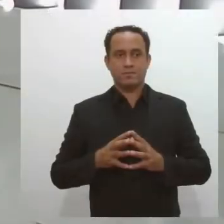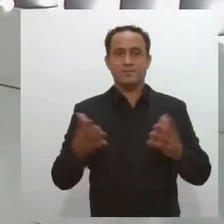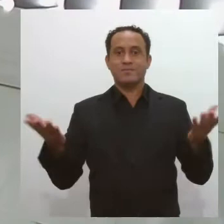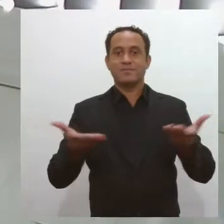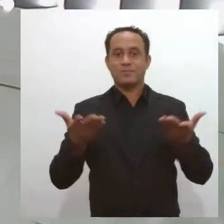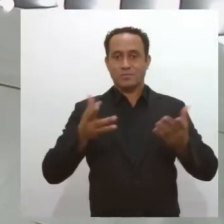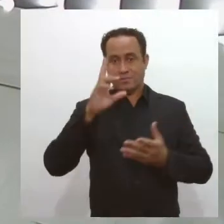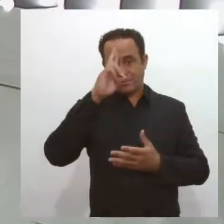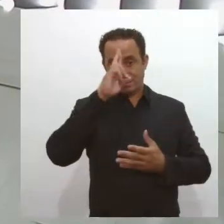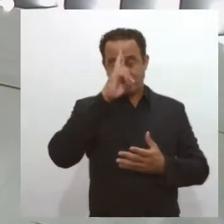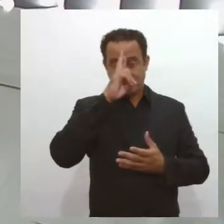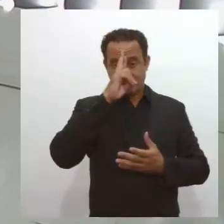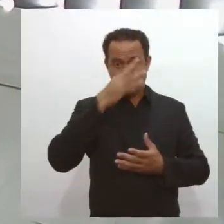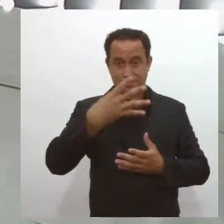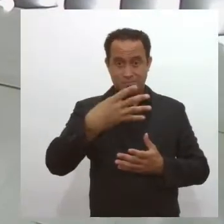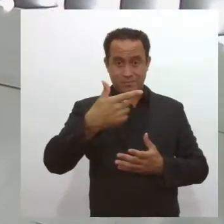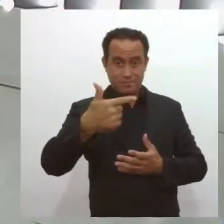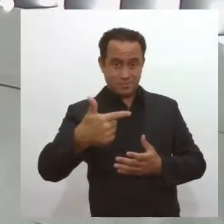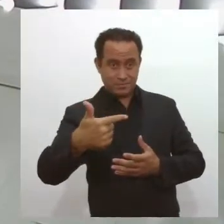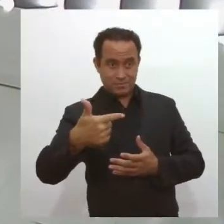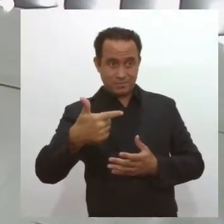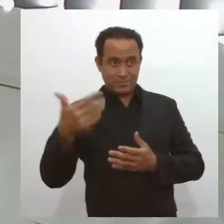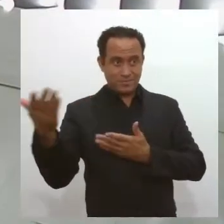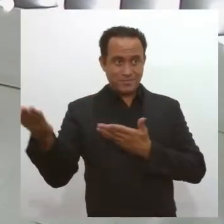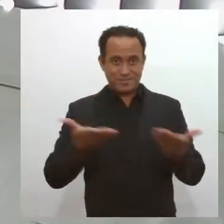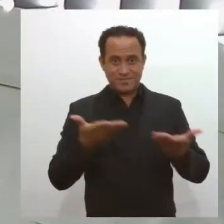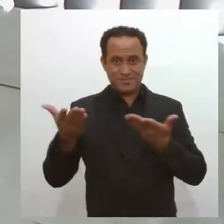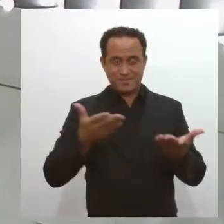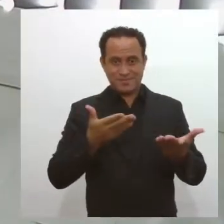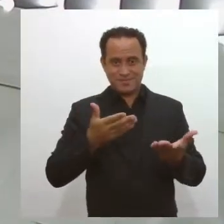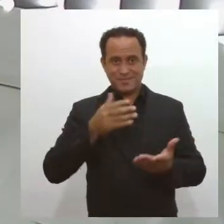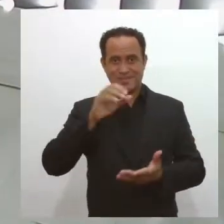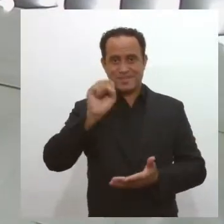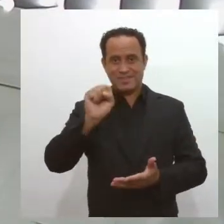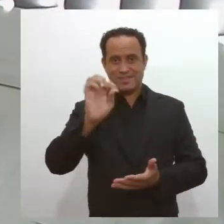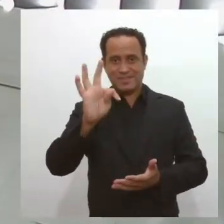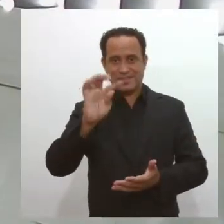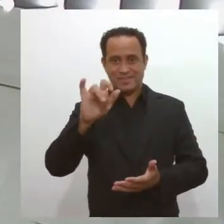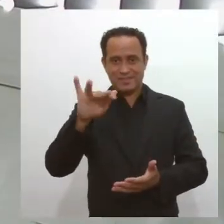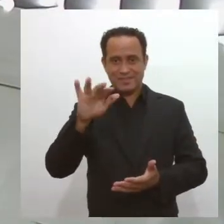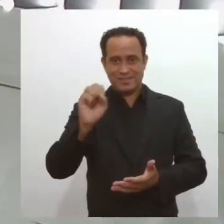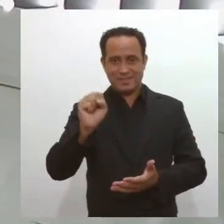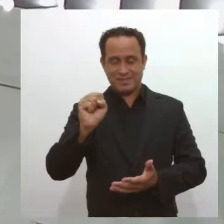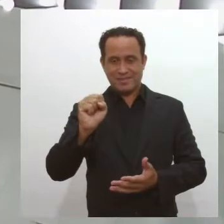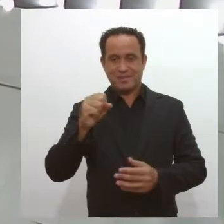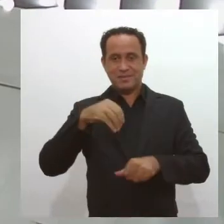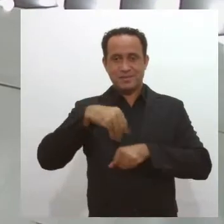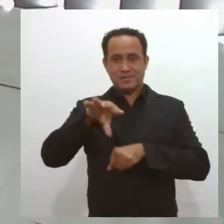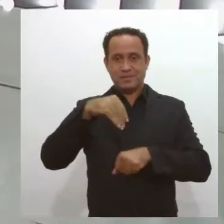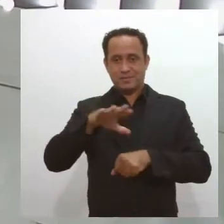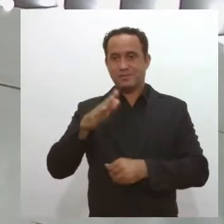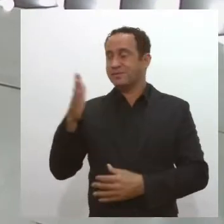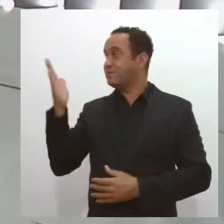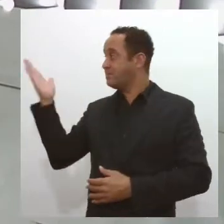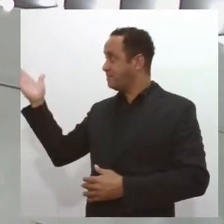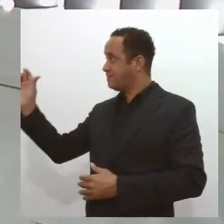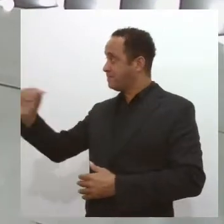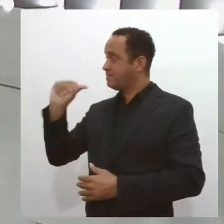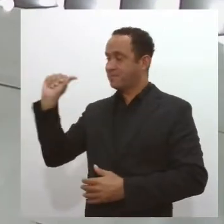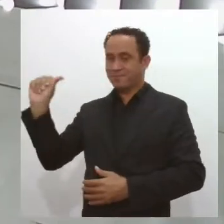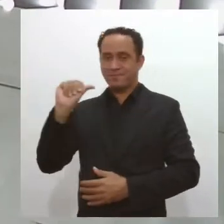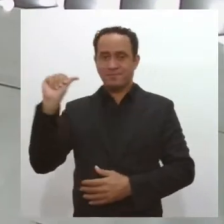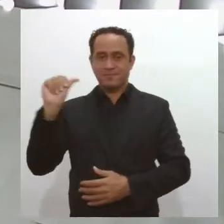Agora, 12h42, vamos convidar a jornalista Stephanie Macedo para trazer as informações da Casa